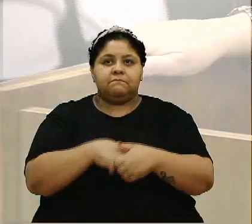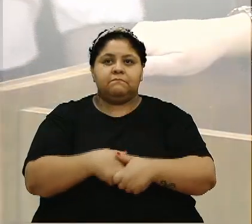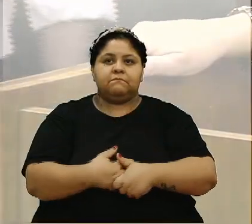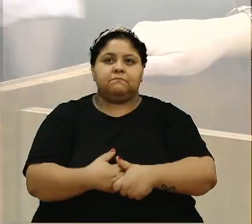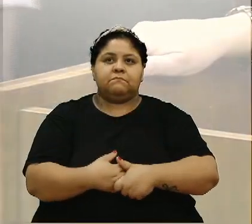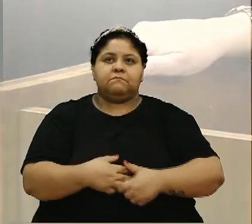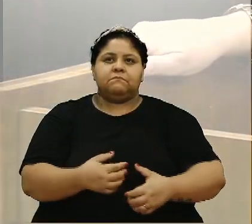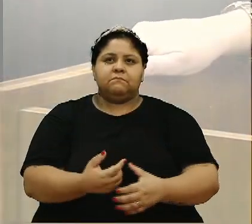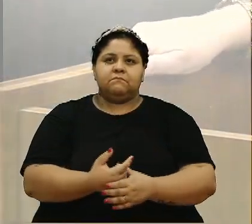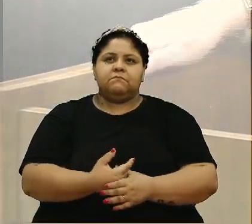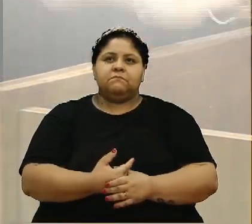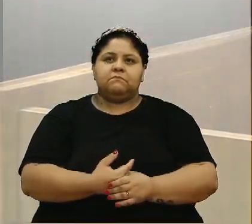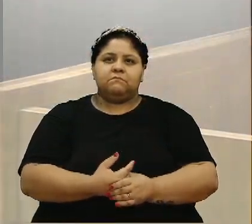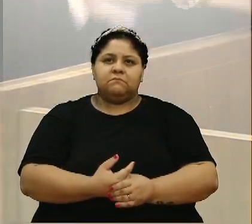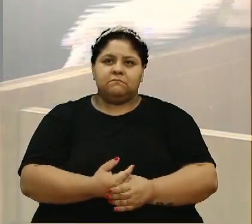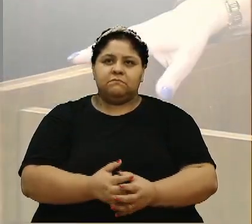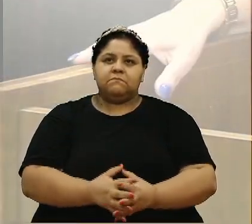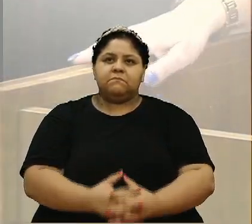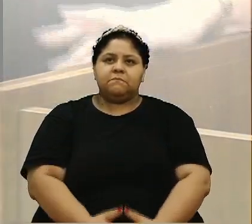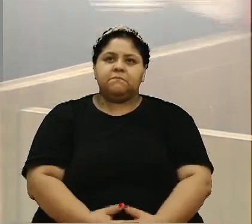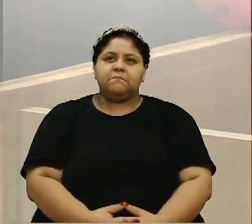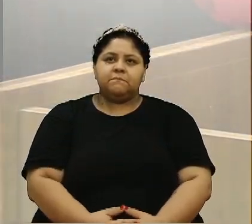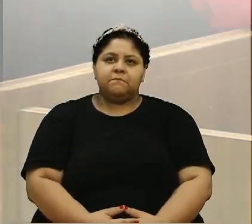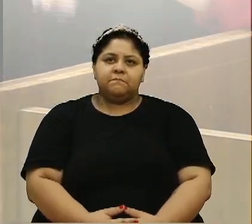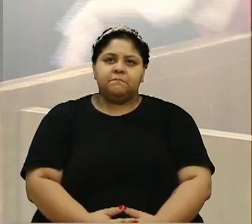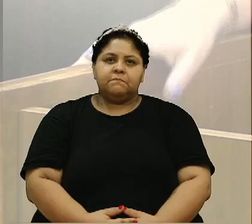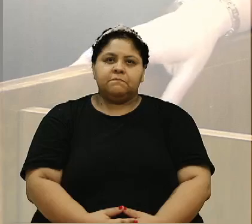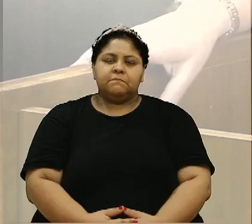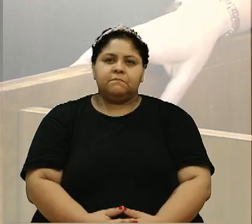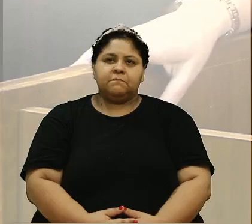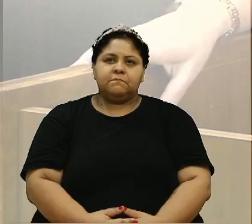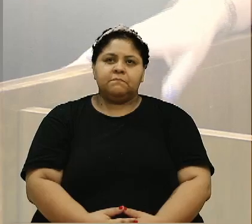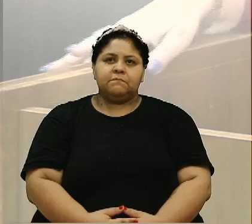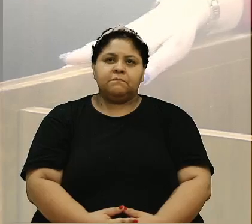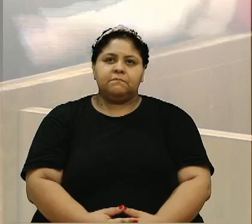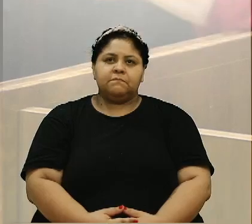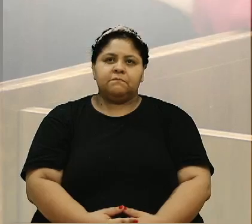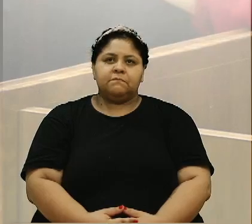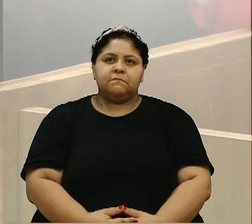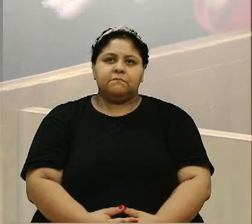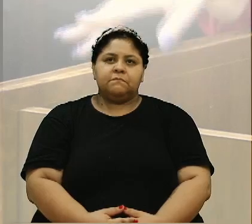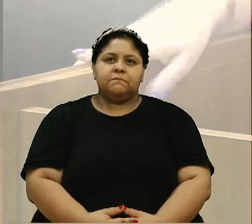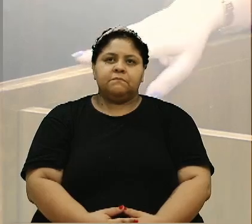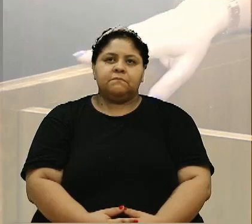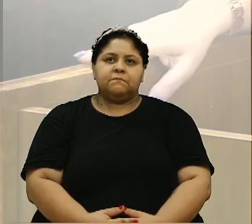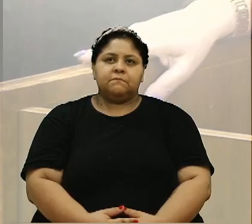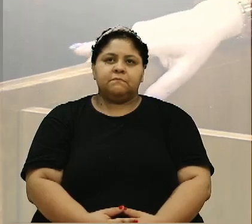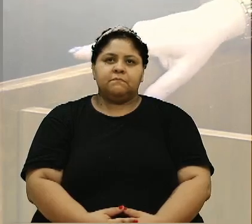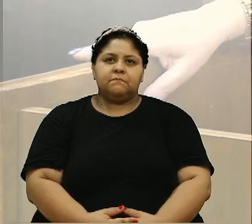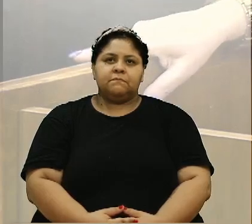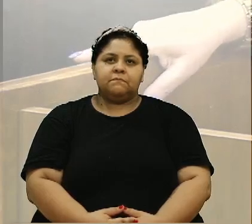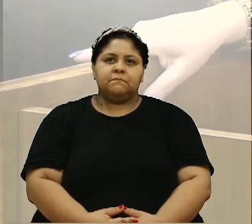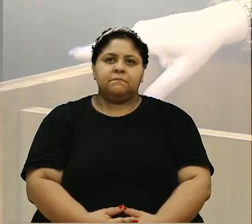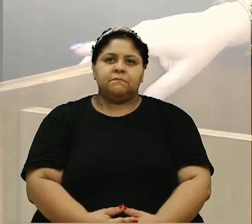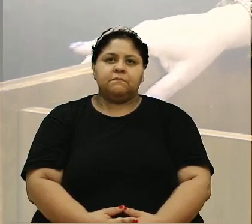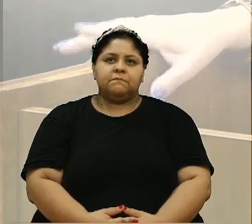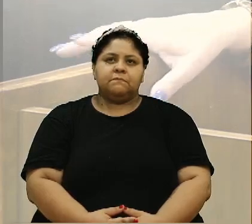Hoje eu estou aqui para dar uma notícia. Acho que a notícia mais triste e